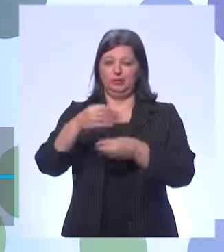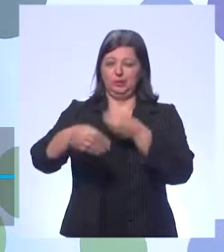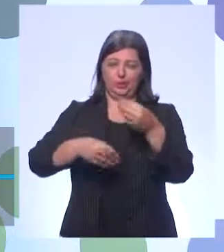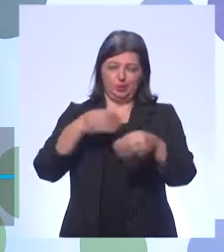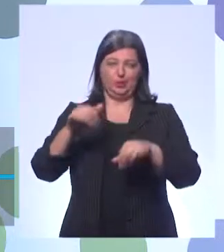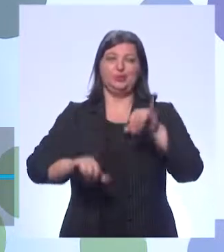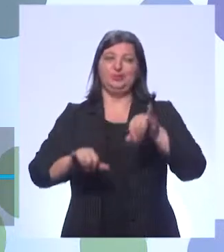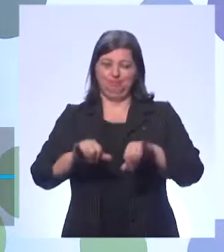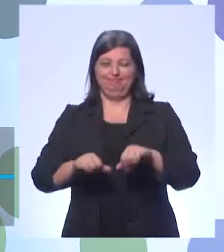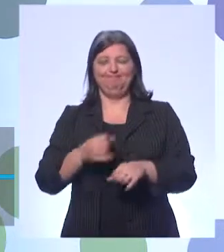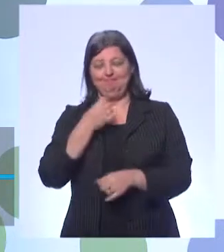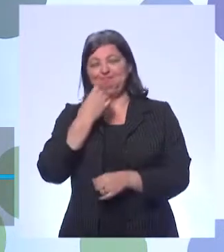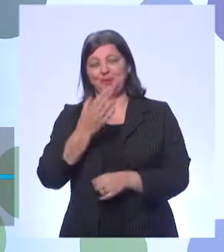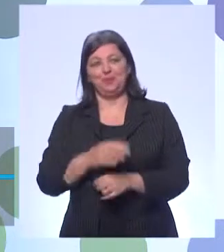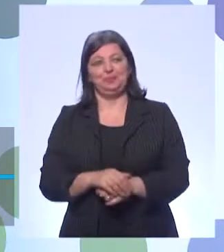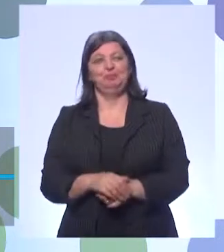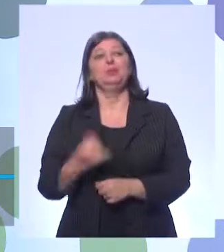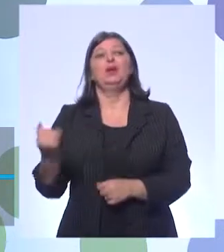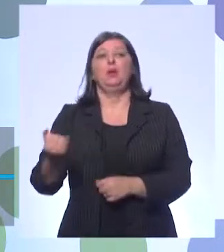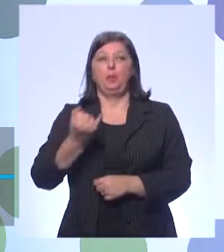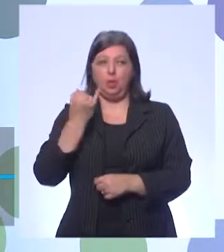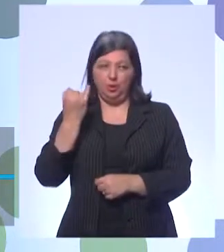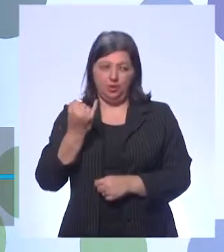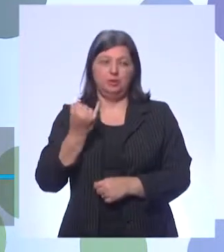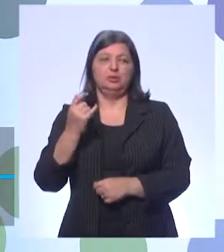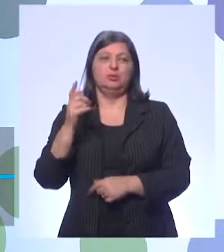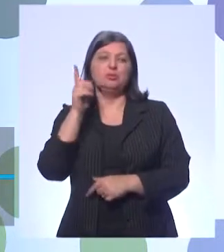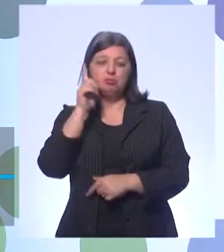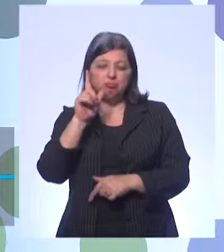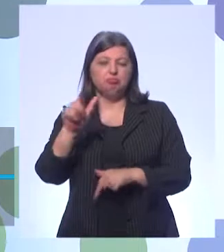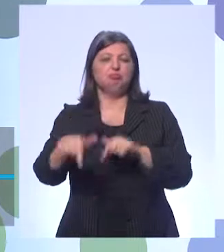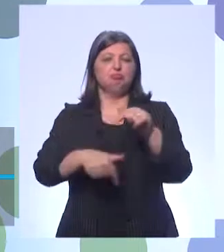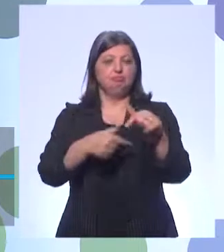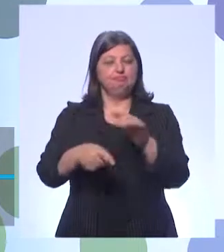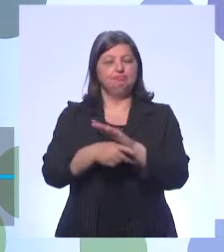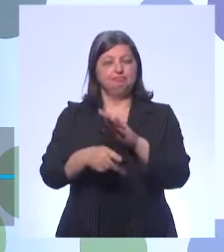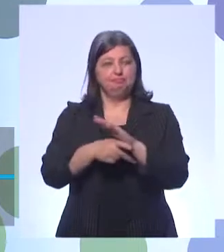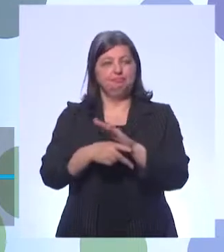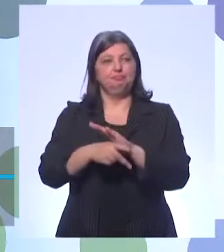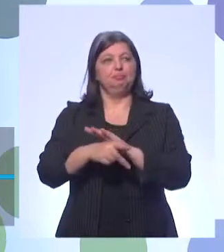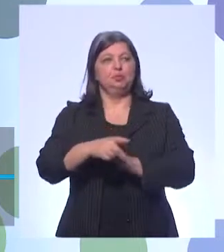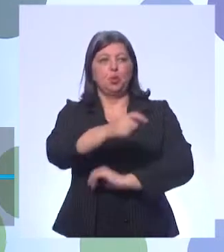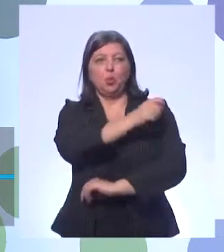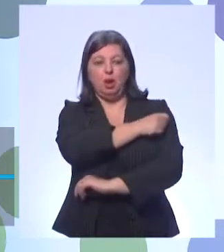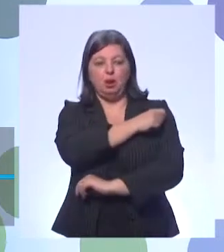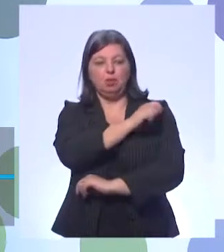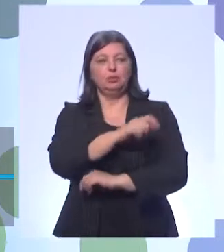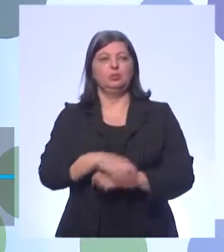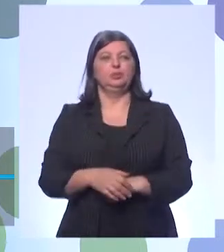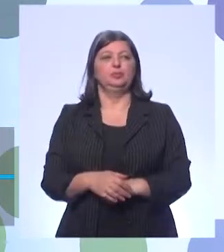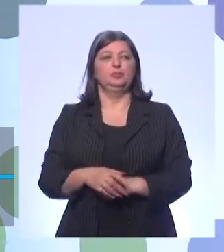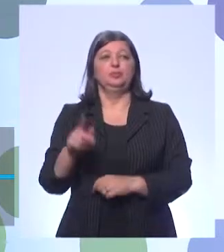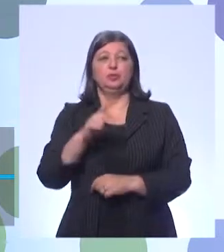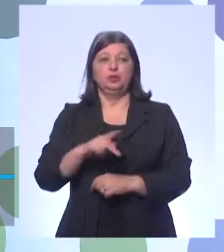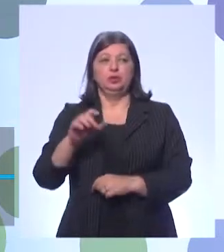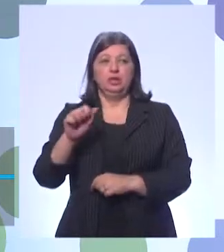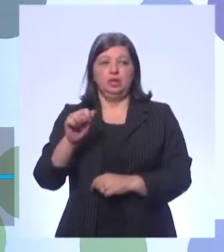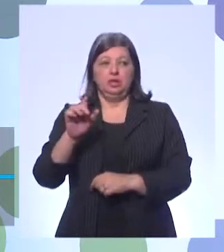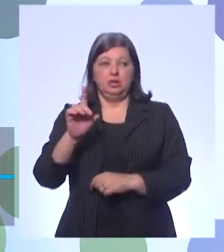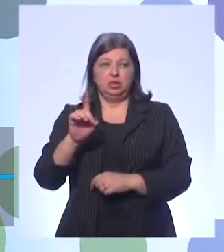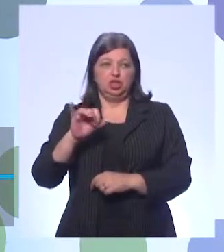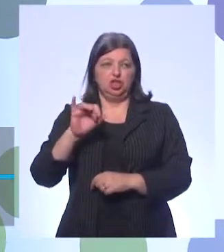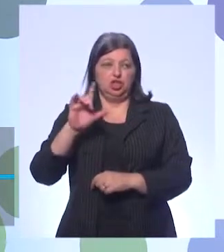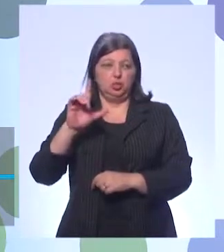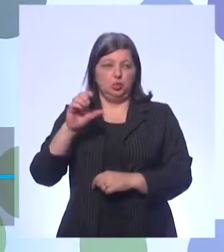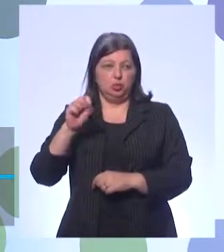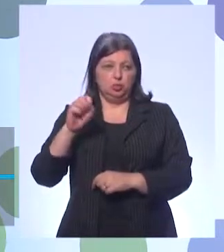Muito bom, isso aí, muito importante esse conceito de trabalhar com os estudantes mesmo. Aqui temos o Pro Edilson, que comentou, né? Demonstra que o